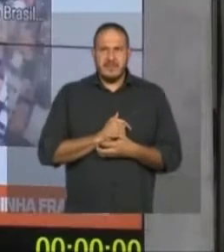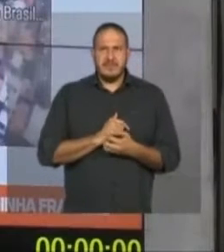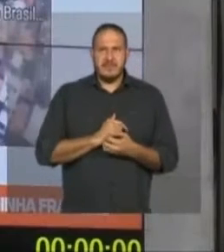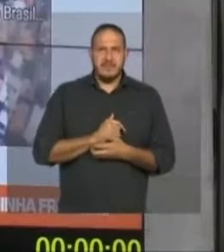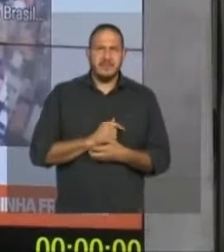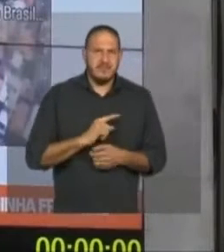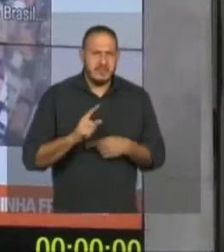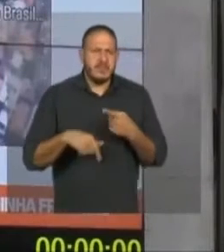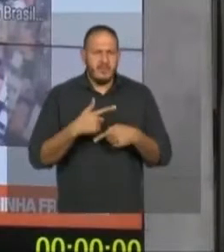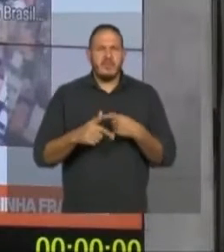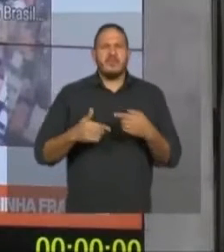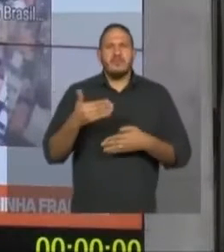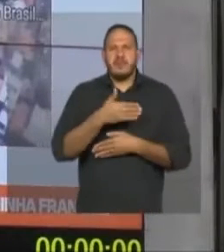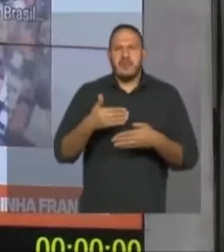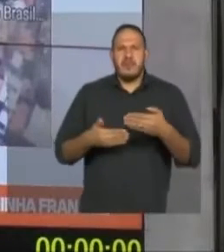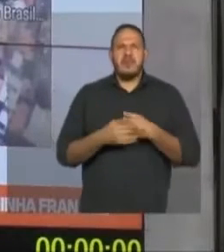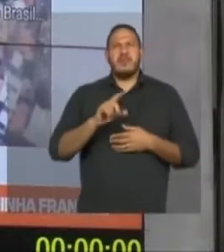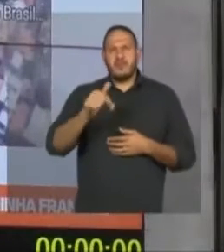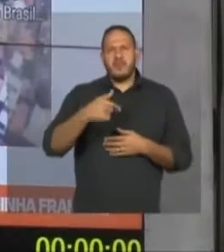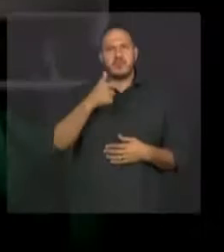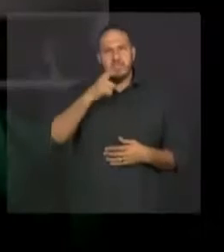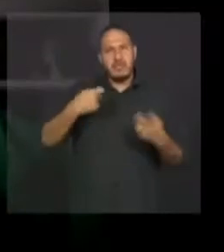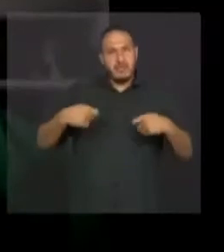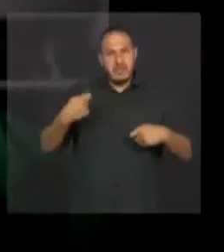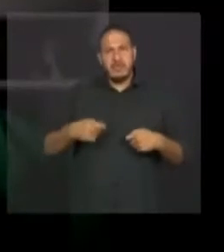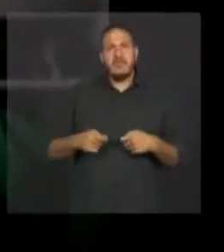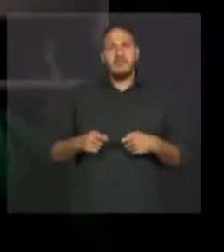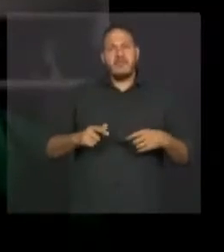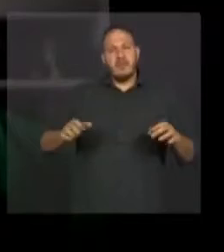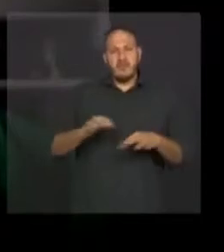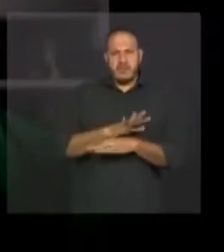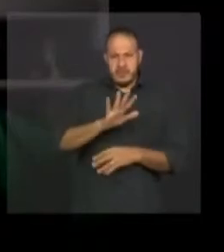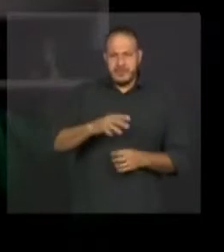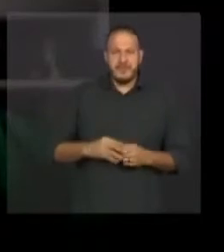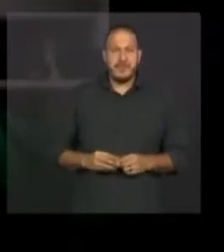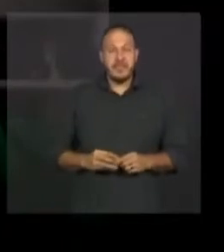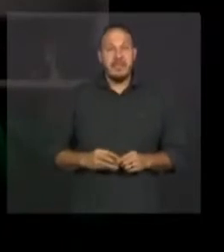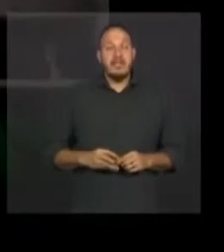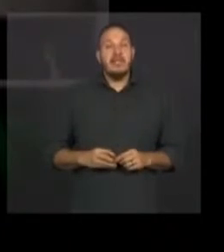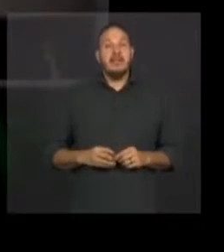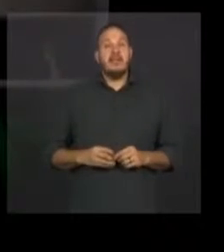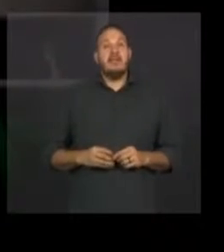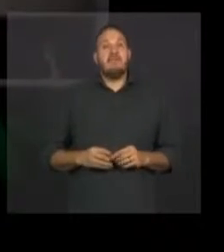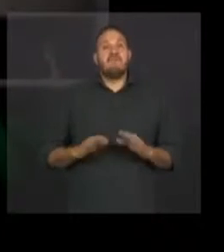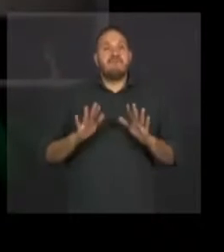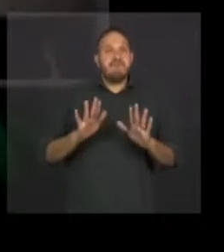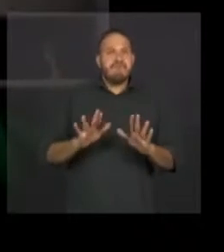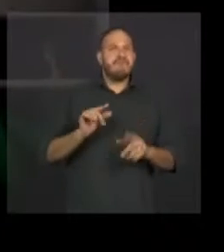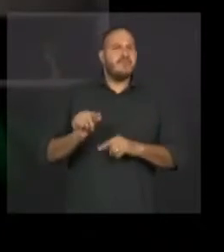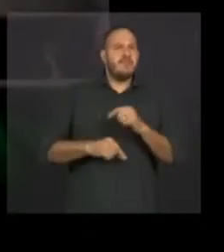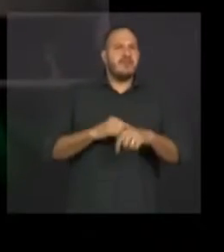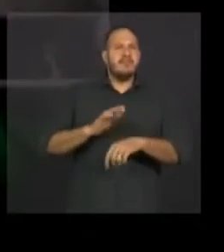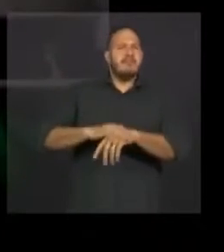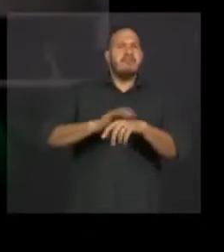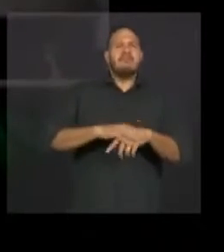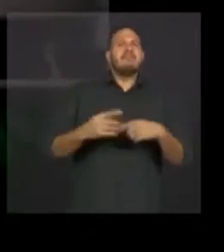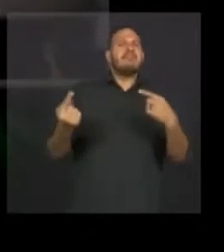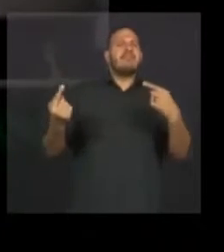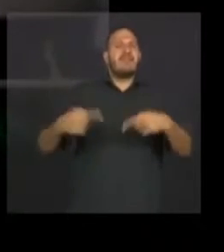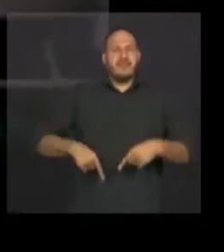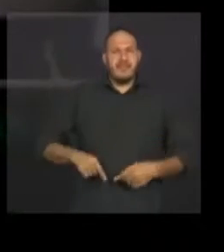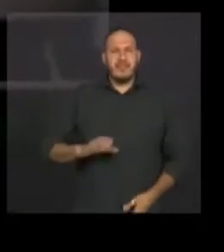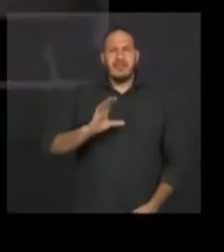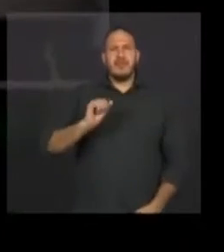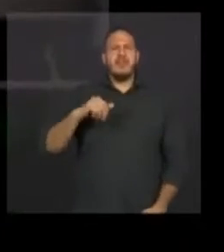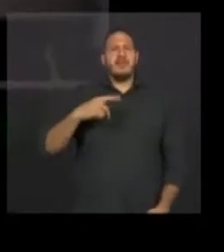os slides de novo numa outra ocasião, até porque eu já preciso caminhar para a conclusão. Quais são os desafios, né, do camping? Um